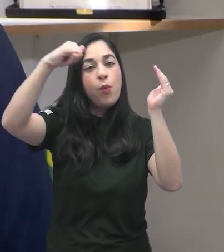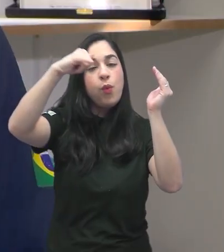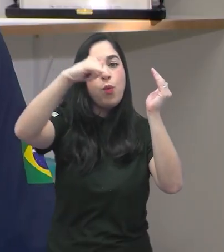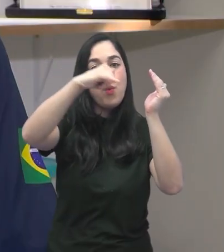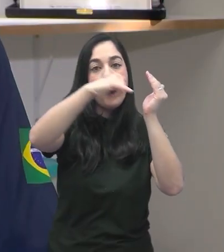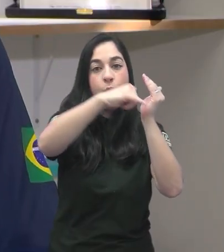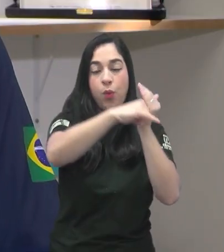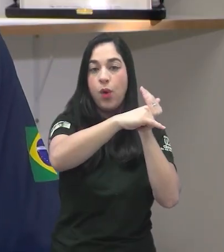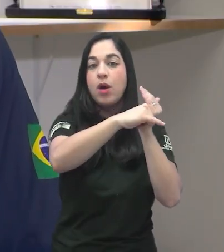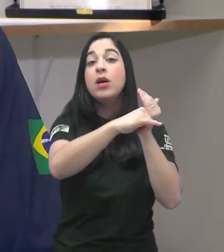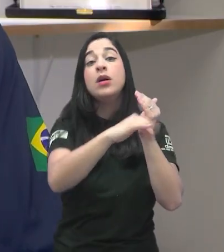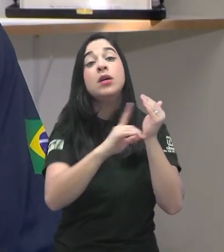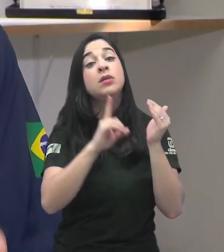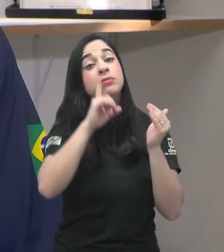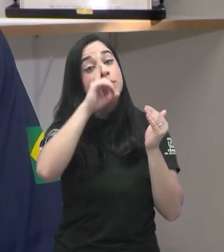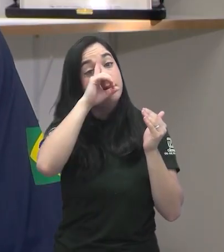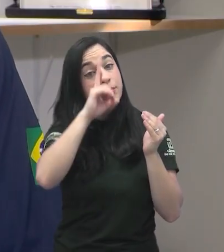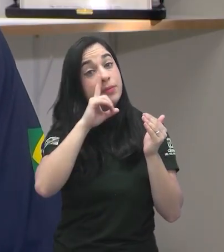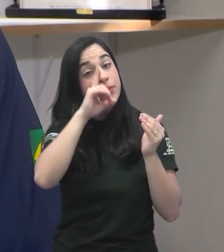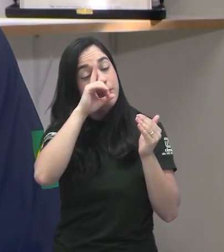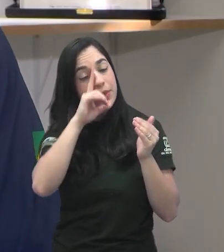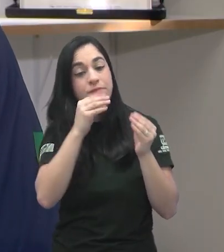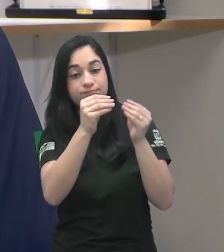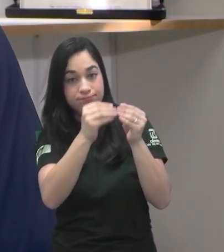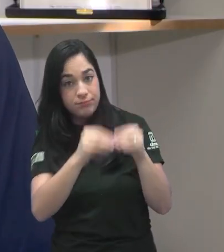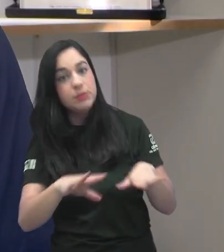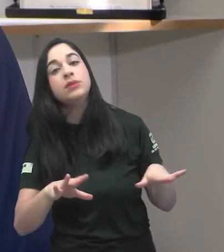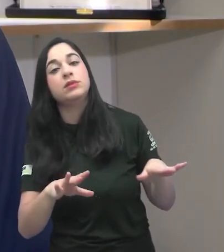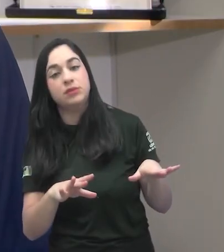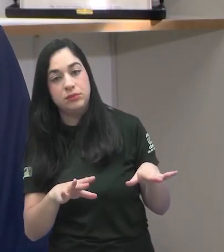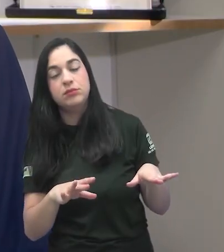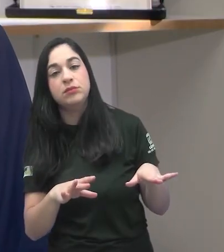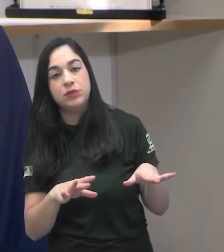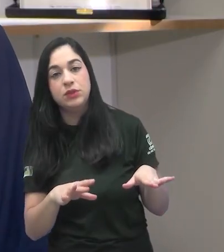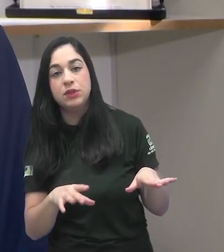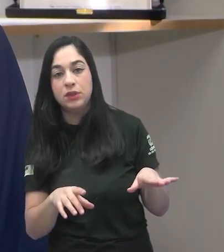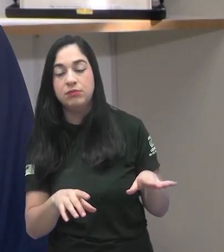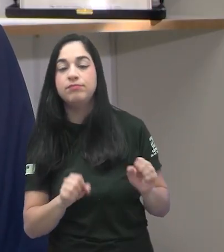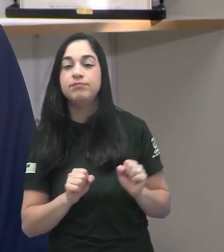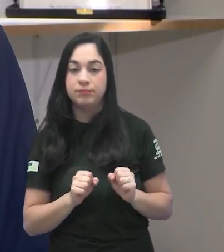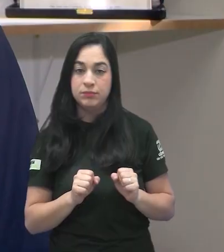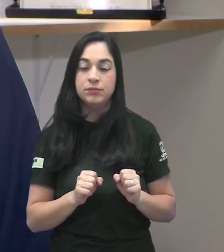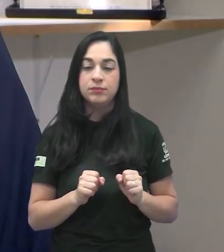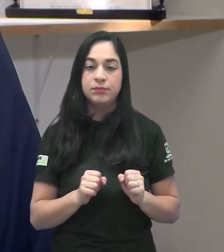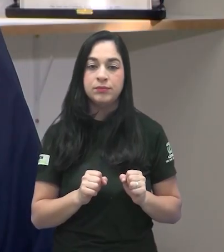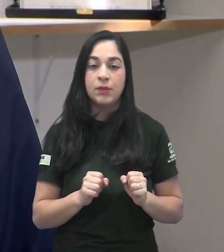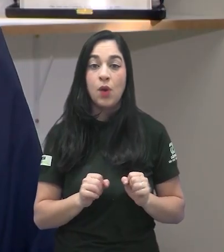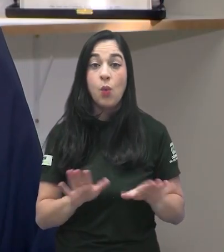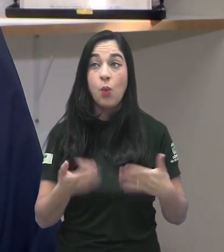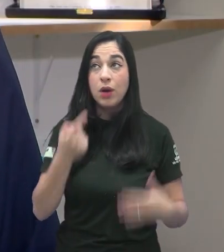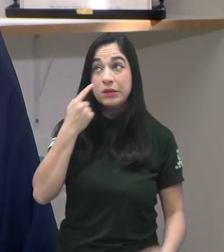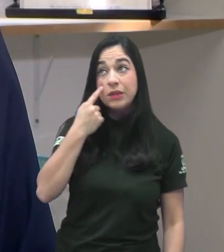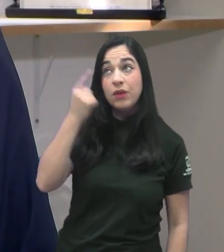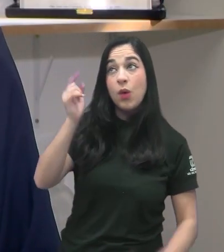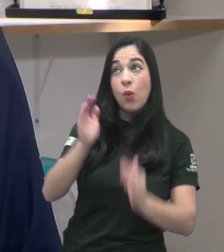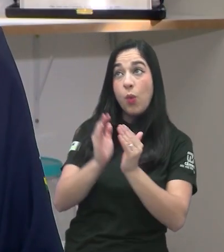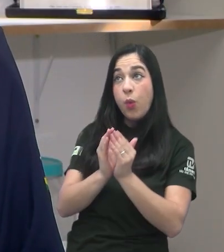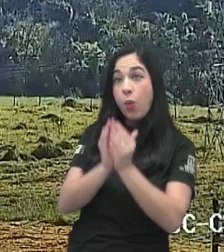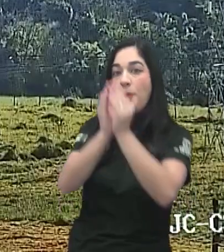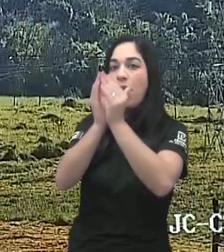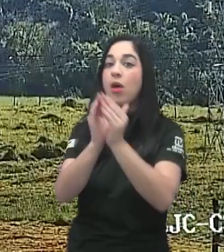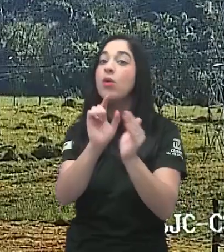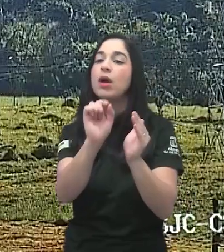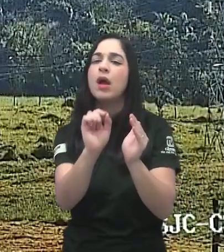aterrissagem ou decolagem de avião, ele pode oferecer um risco muito grave, muito perigoso para a aviação e para vidas